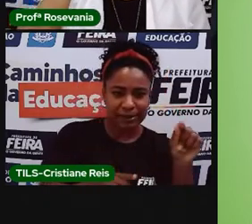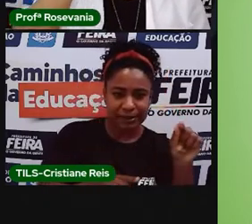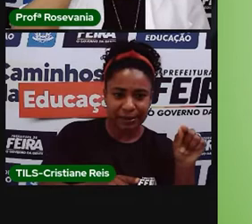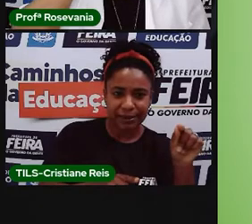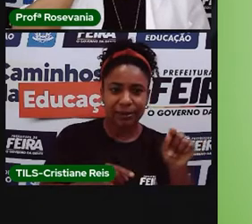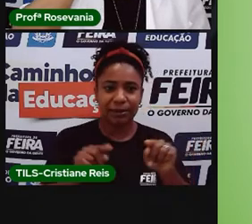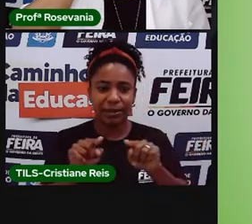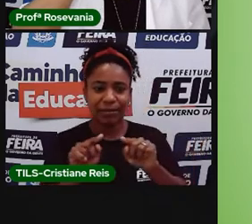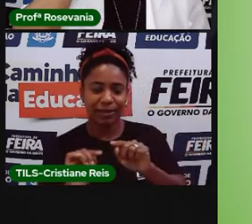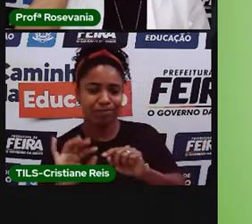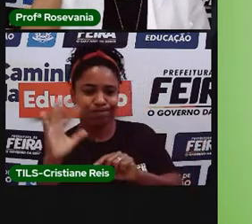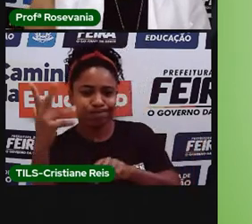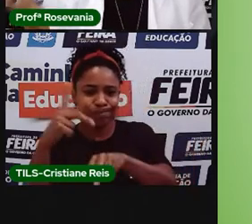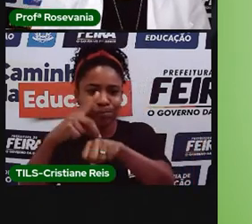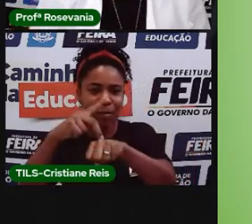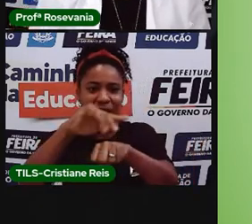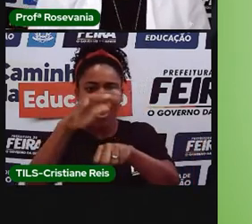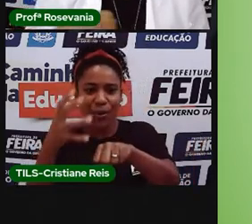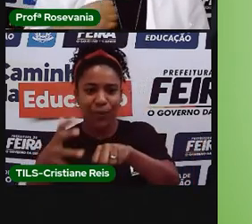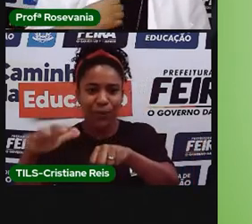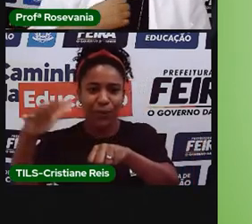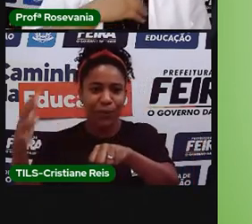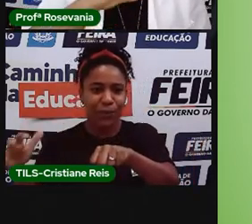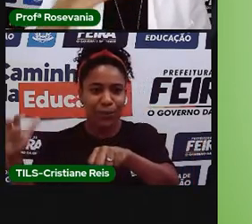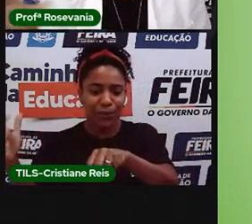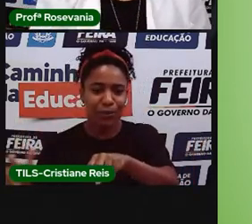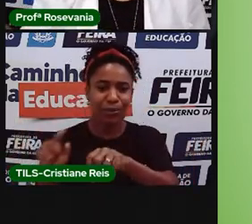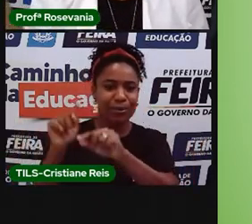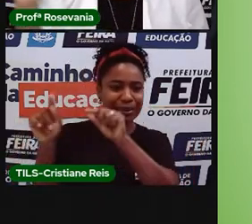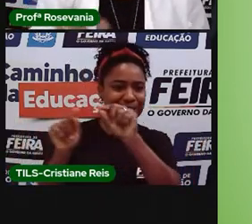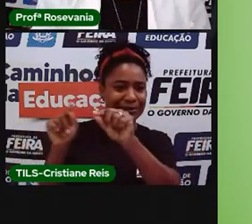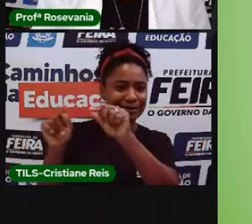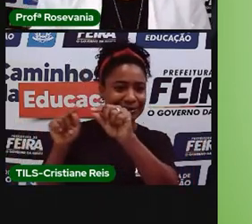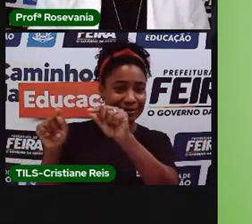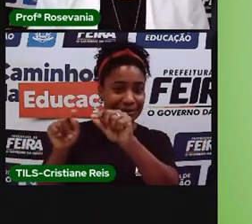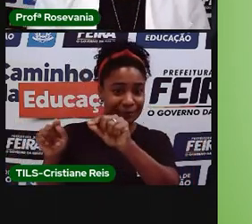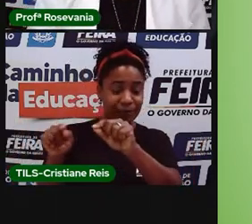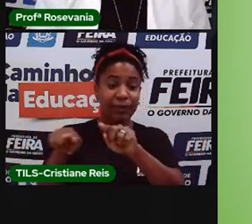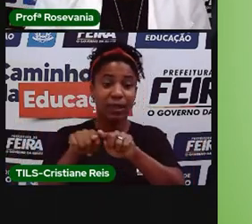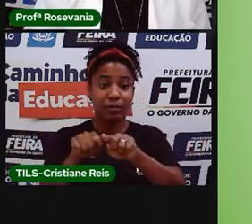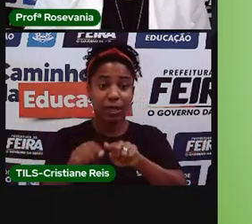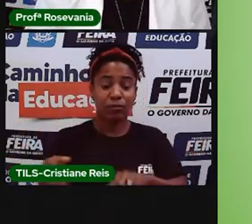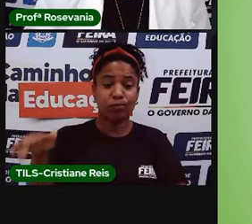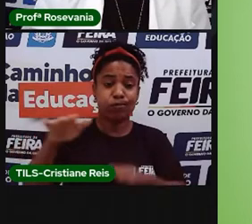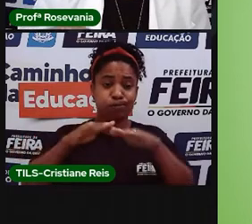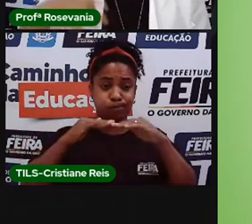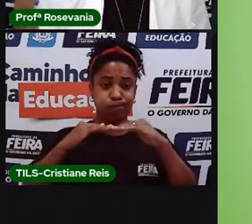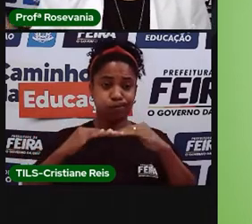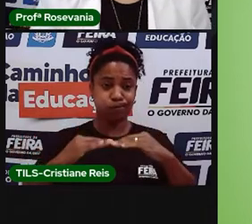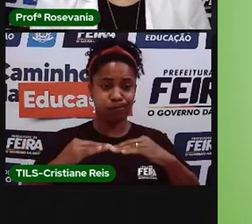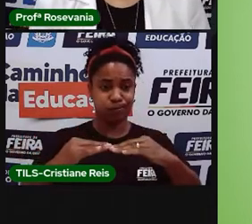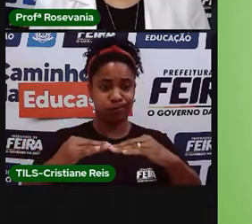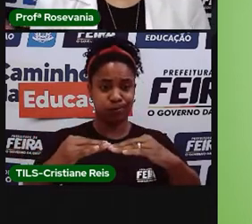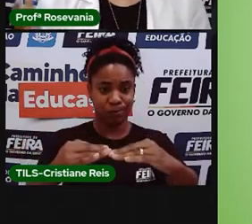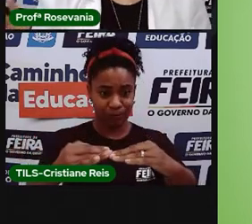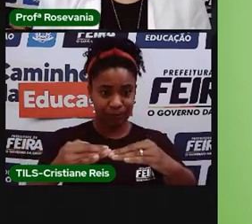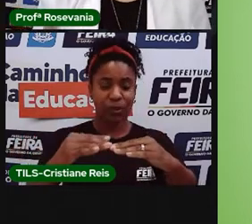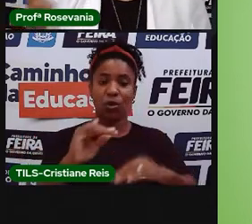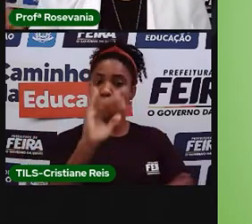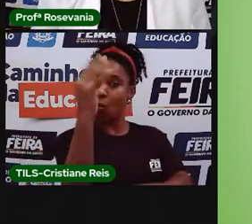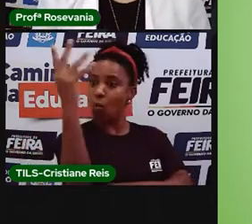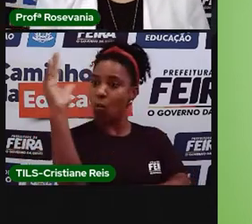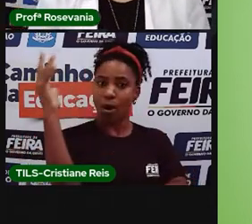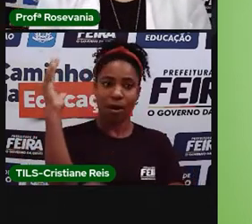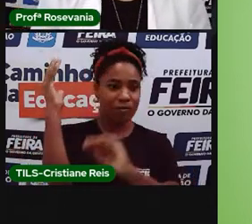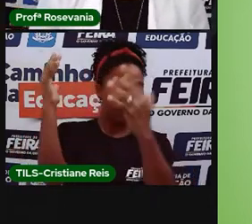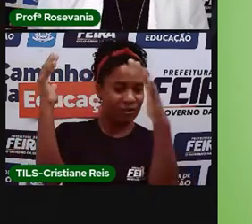acidentes geográficos que tinham, como algumas montanhas, né, áreas de planícies, uma árvore, né, que se